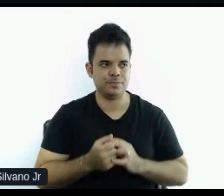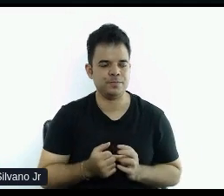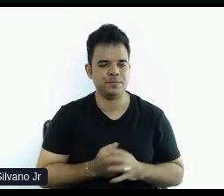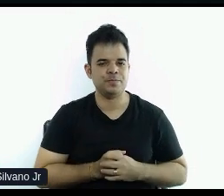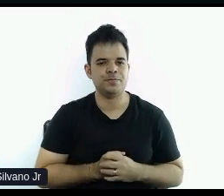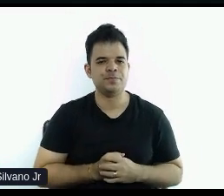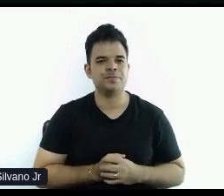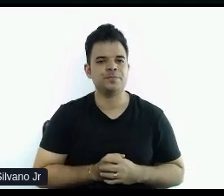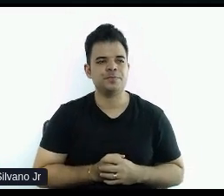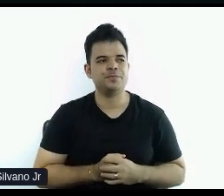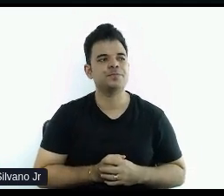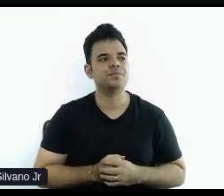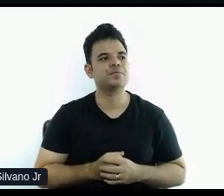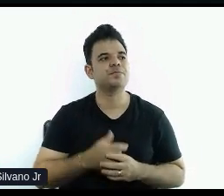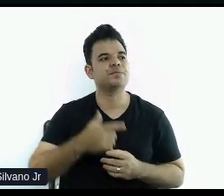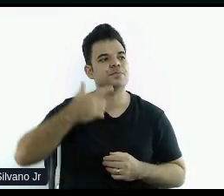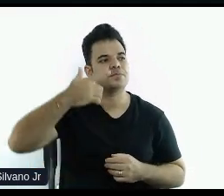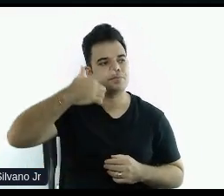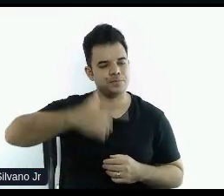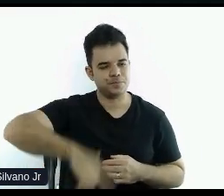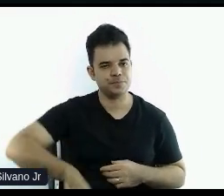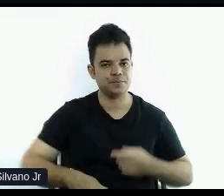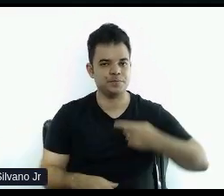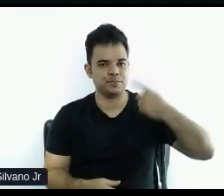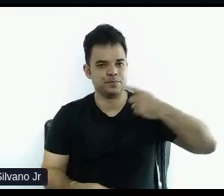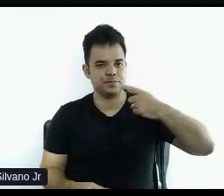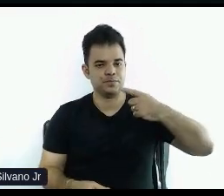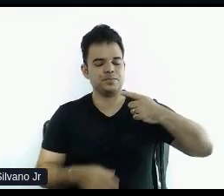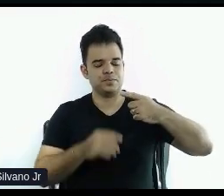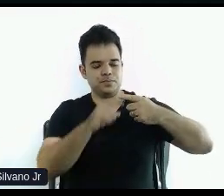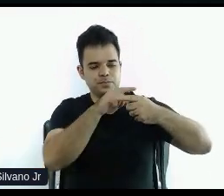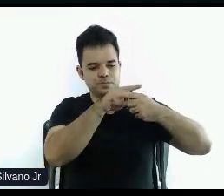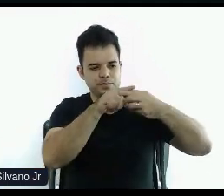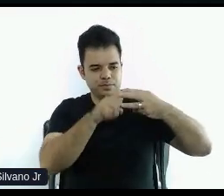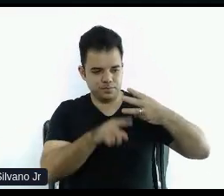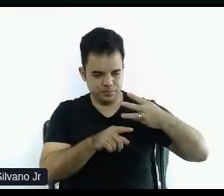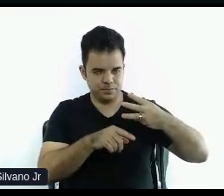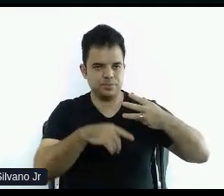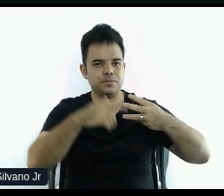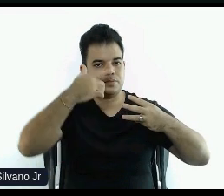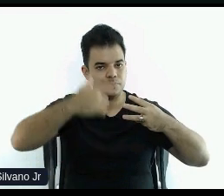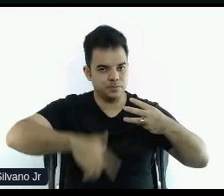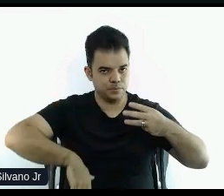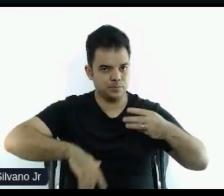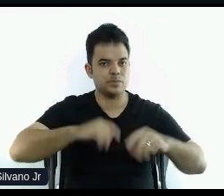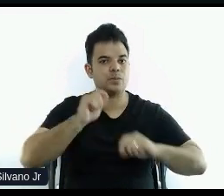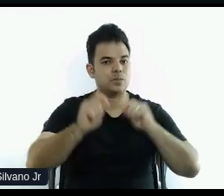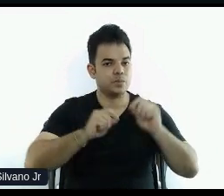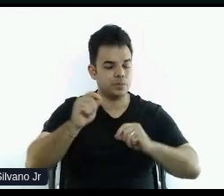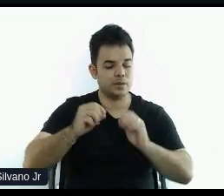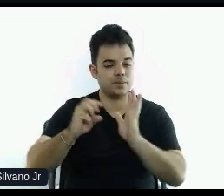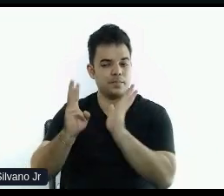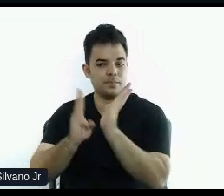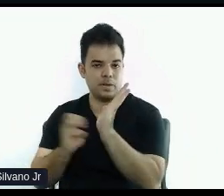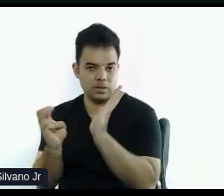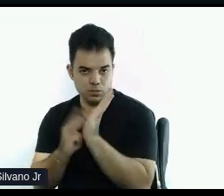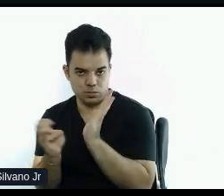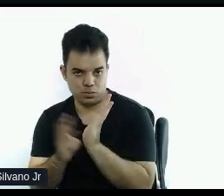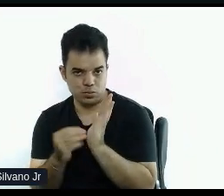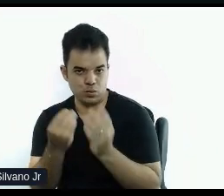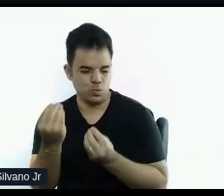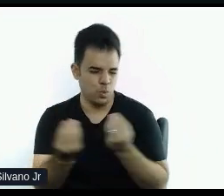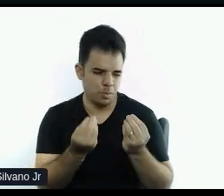E aí, como a segunda etapa, aí considerando, né, esse escopo que a gente entendeu o que é, quais são